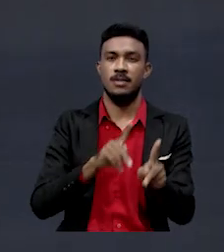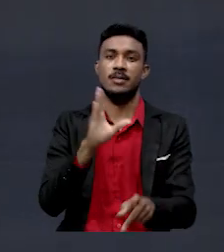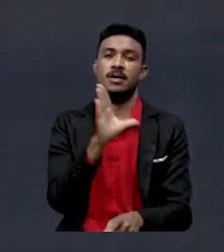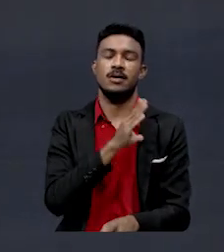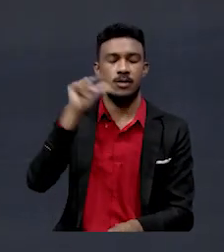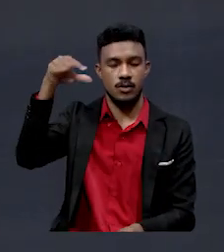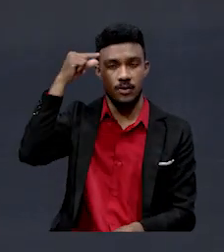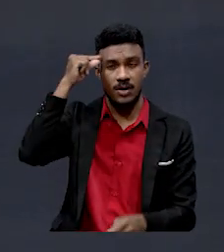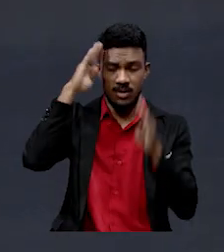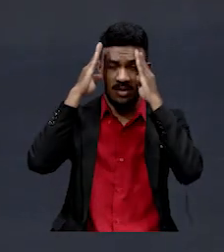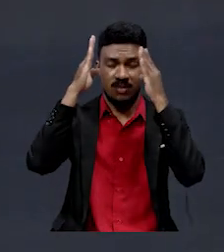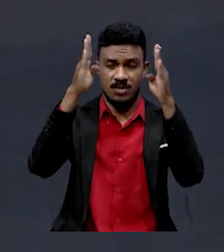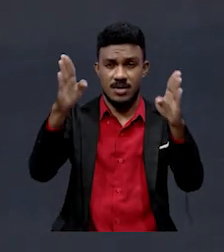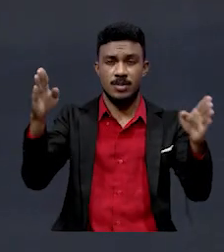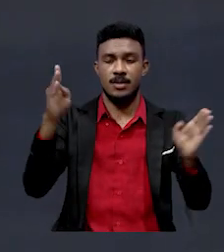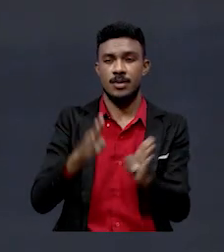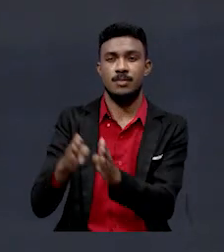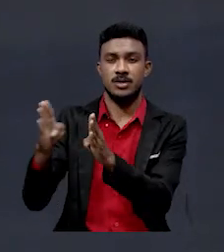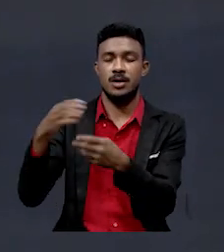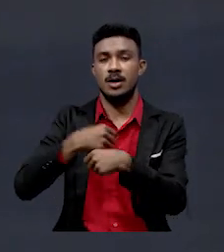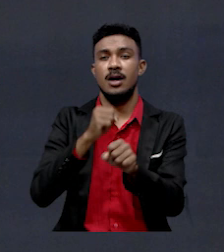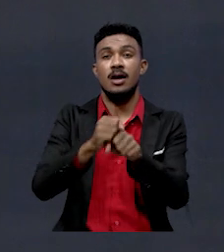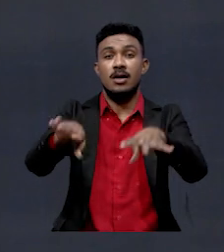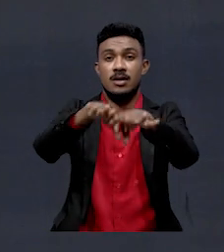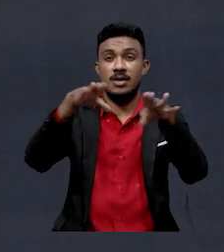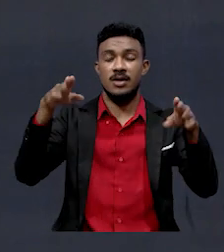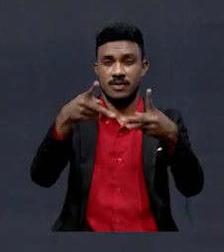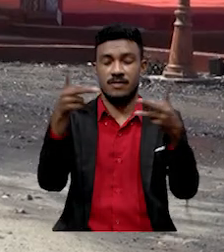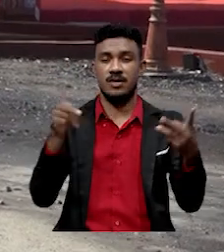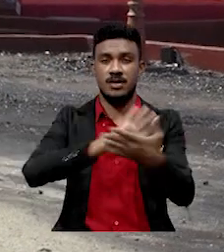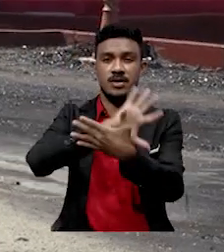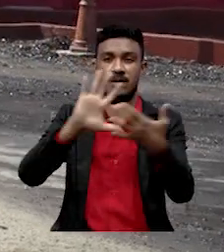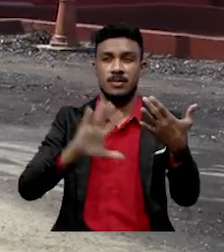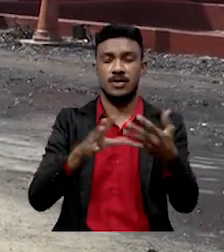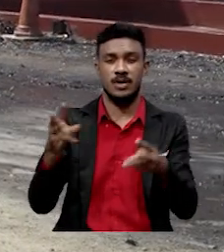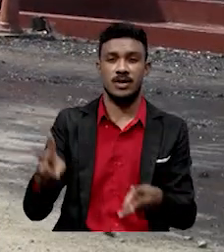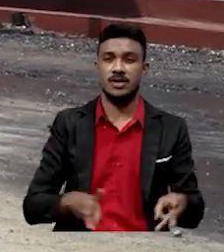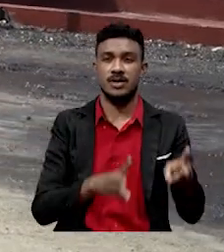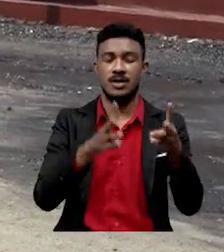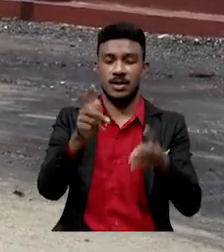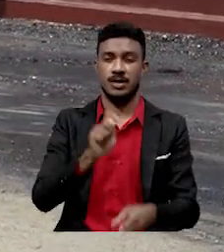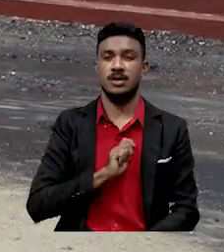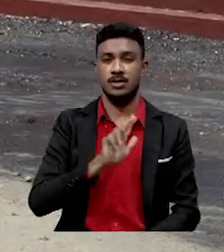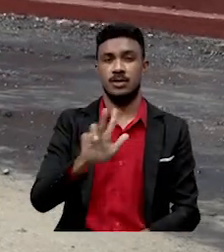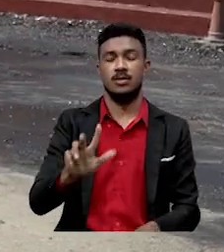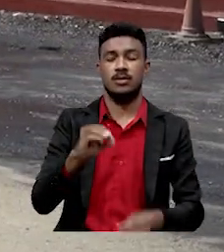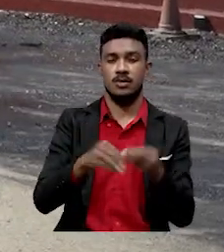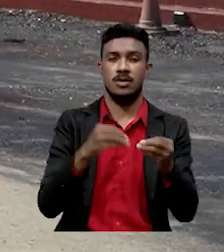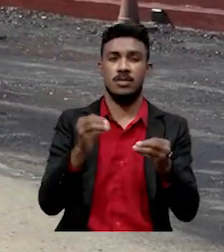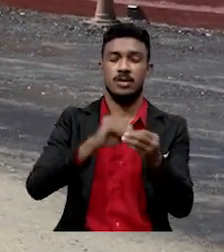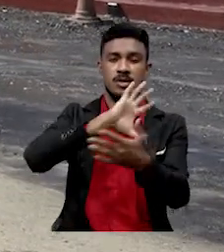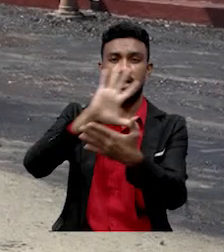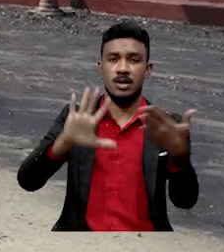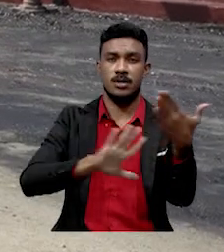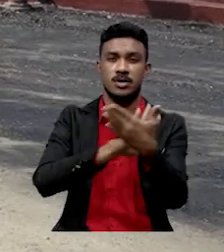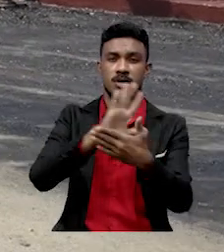tal prioridade liu ba preparação hari tenda no hadi estrada sira iha area tasi tolu ninian, konaba celebração